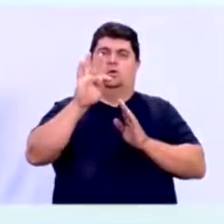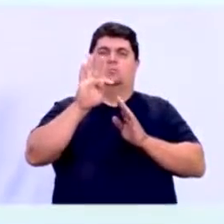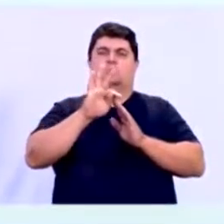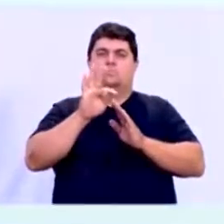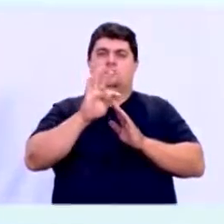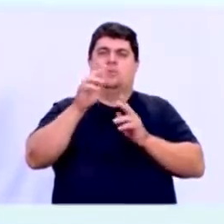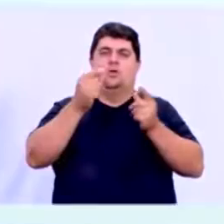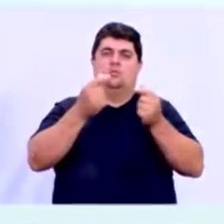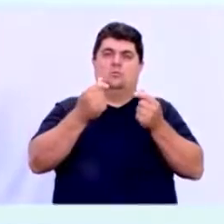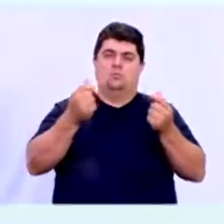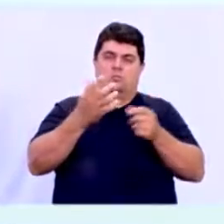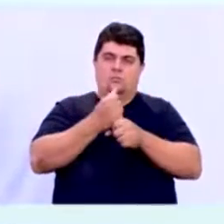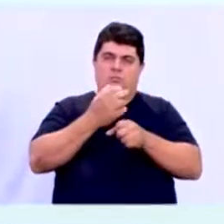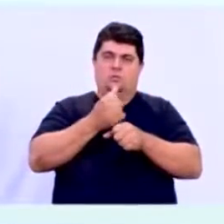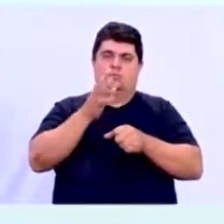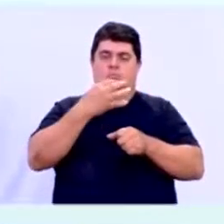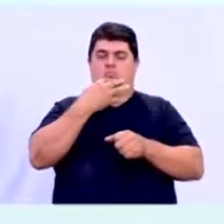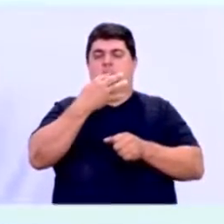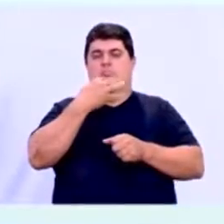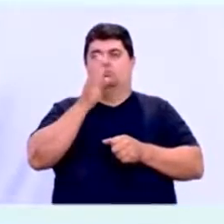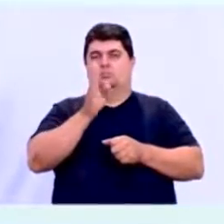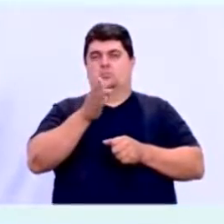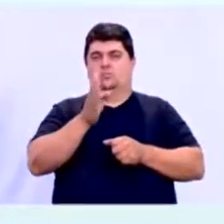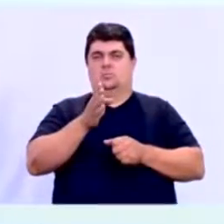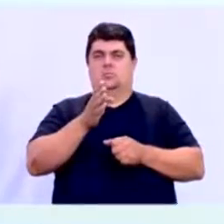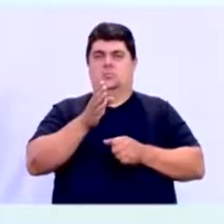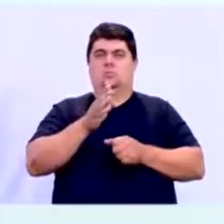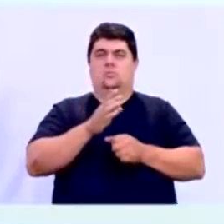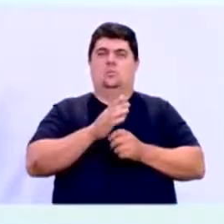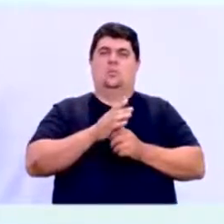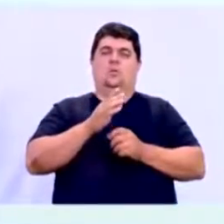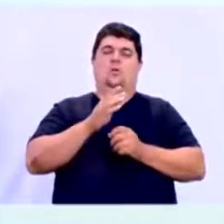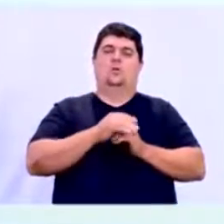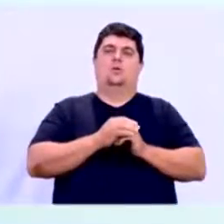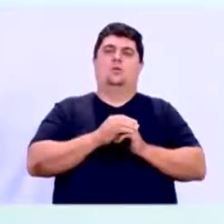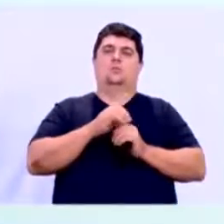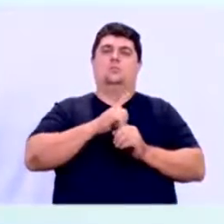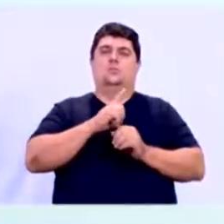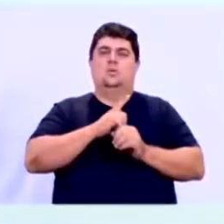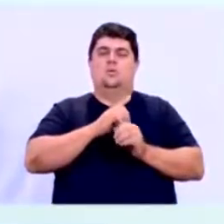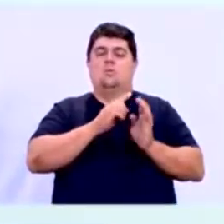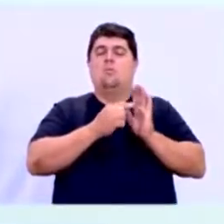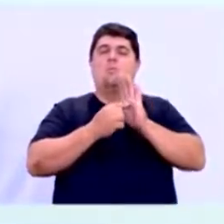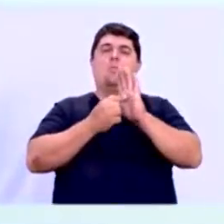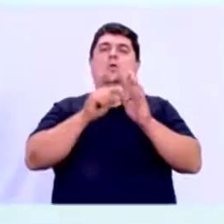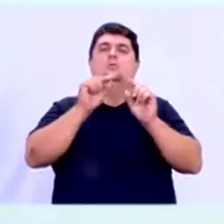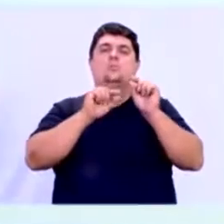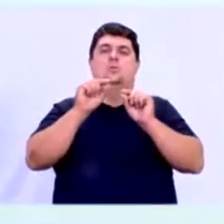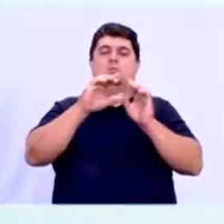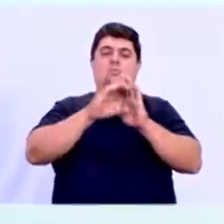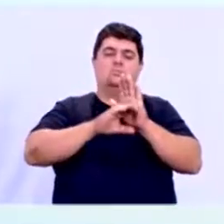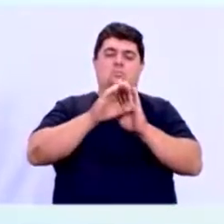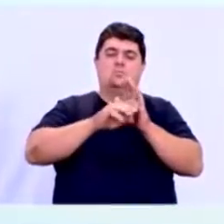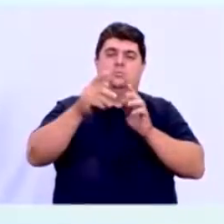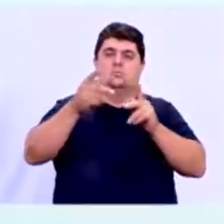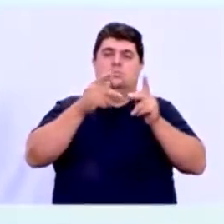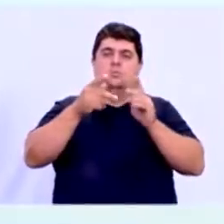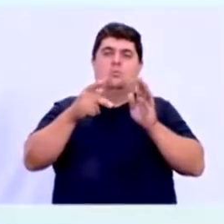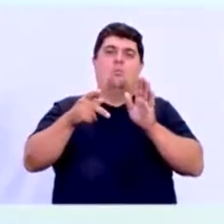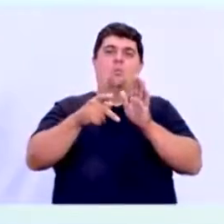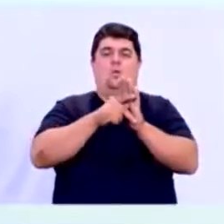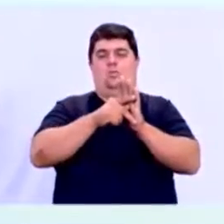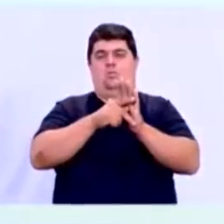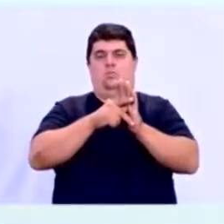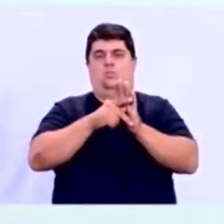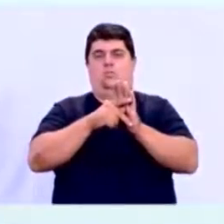acredito que vocês já conheçam essa referência, né? O Chiavenato, Adalberto Chiavenato. E ele traz para a gente ali o conceito de planejamento, né?